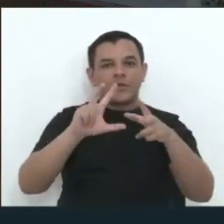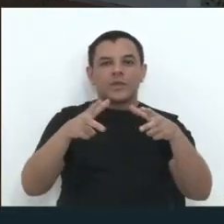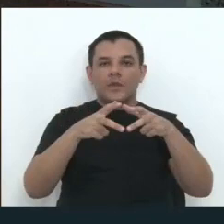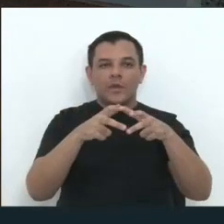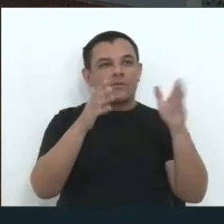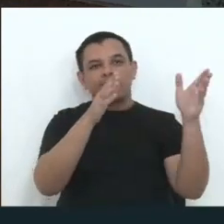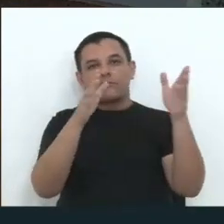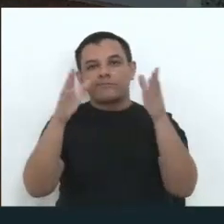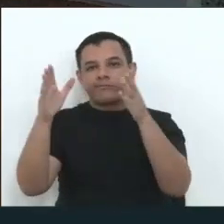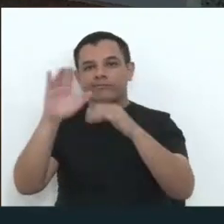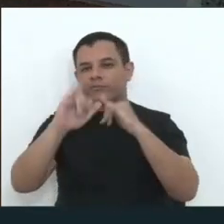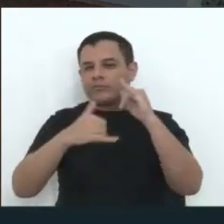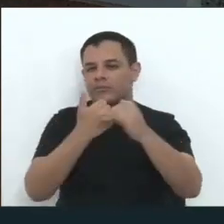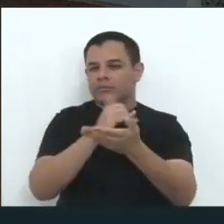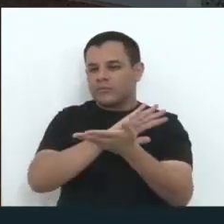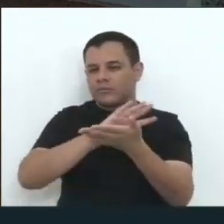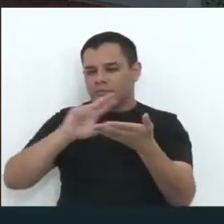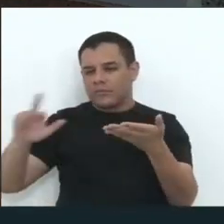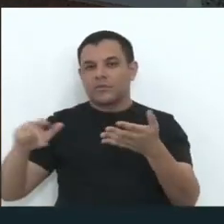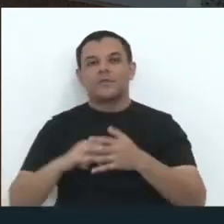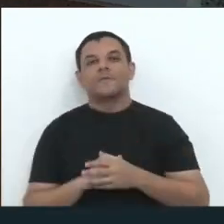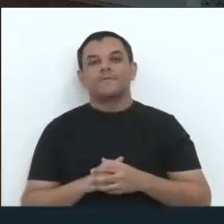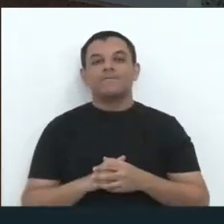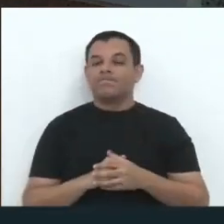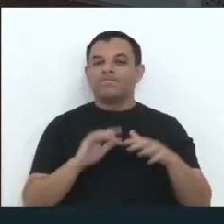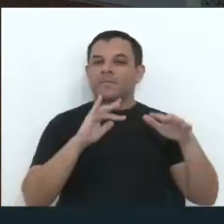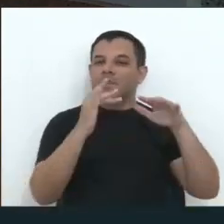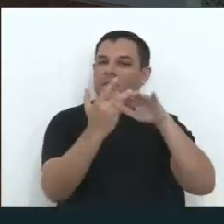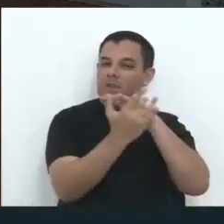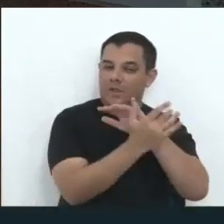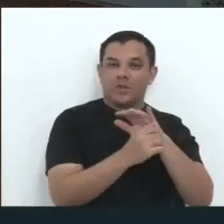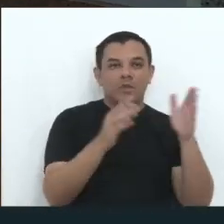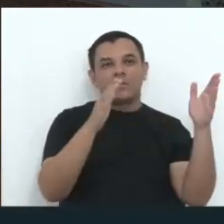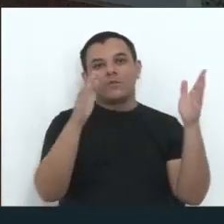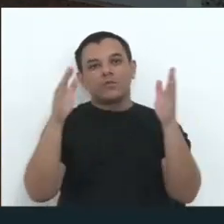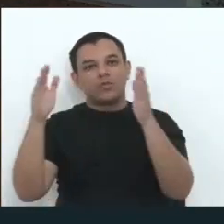meios de comunicação via redes sociais.